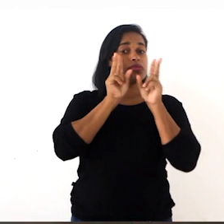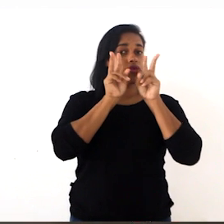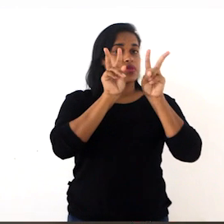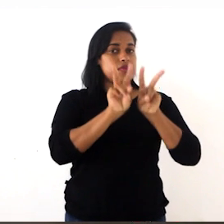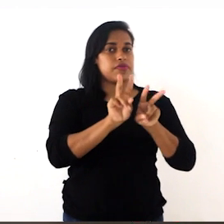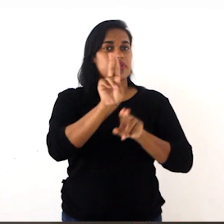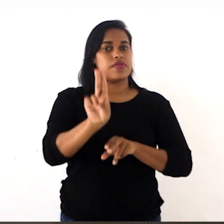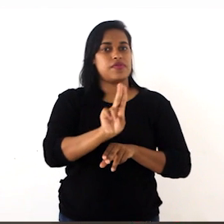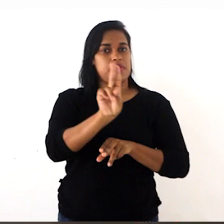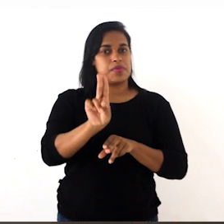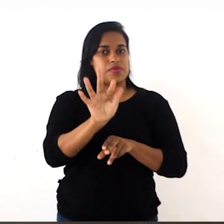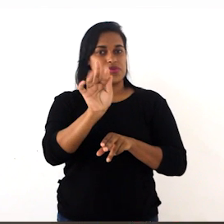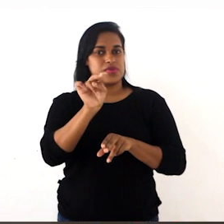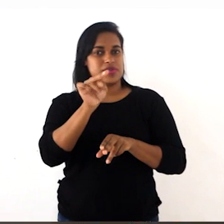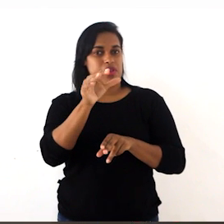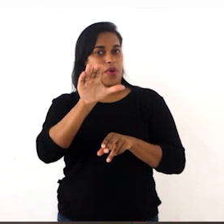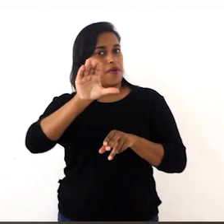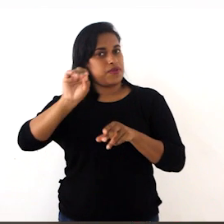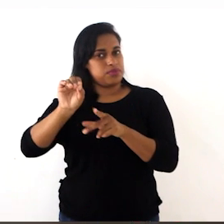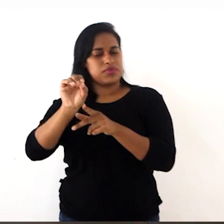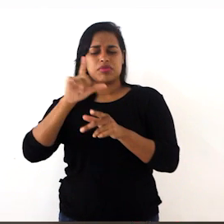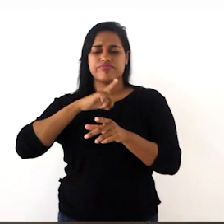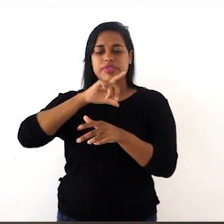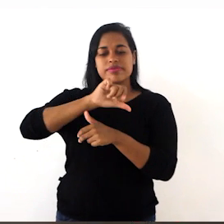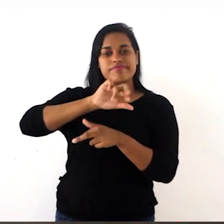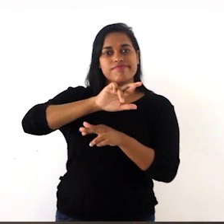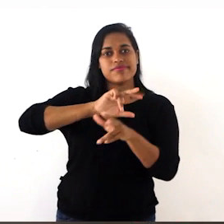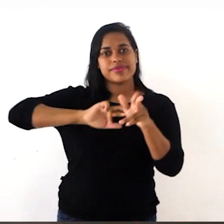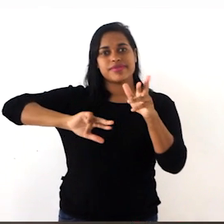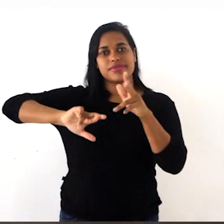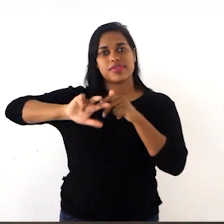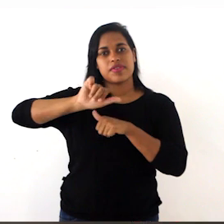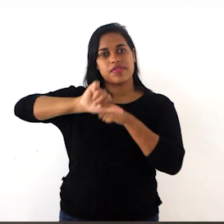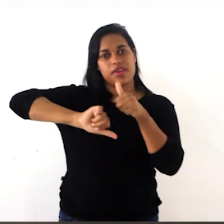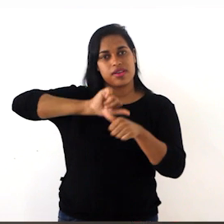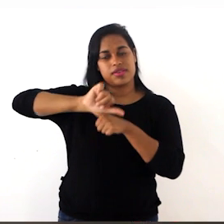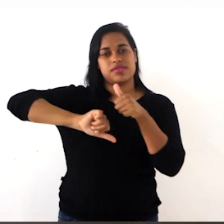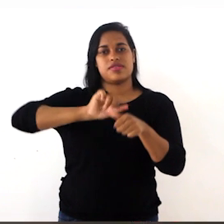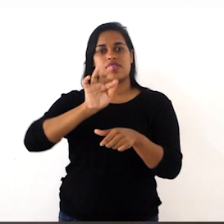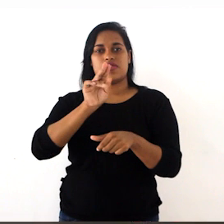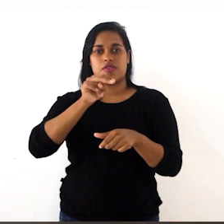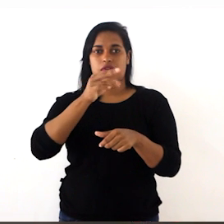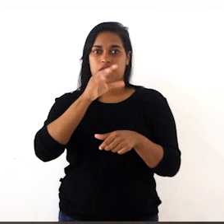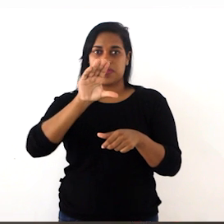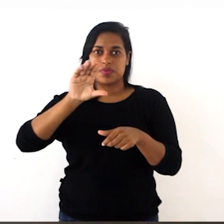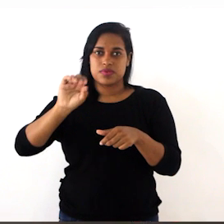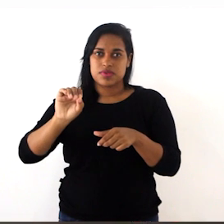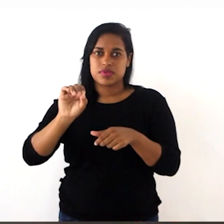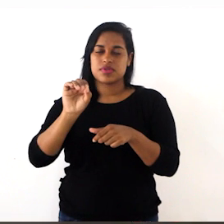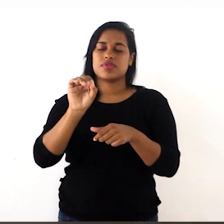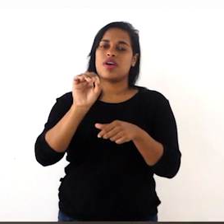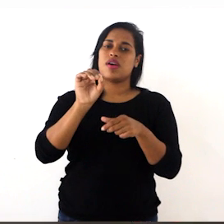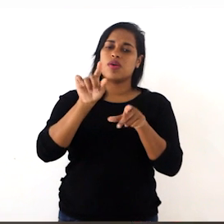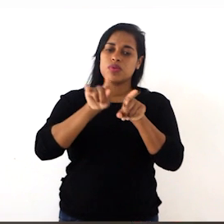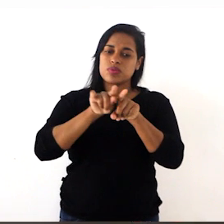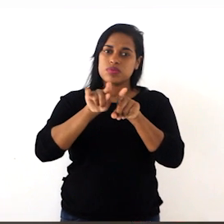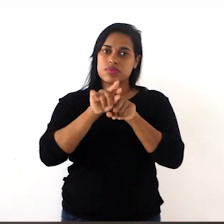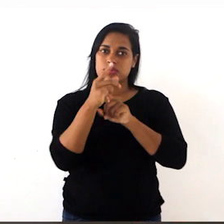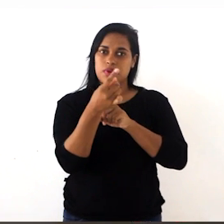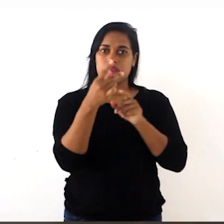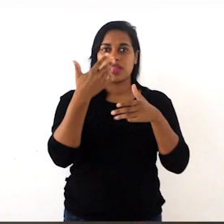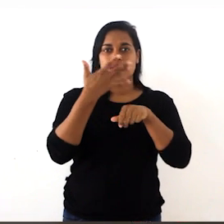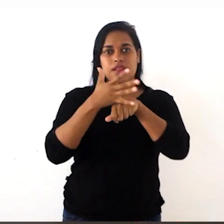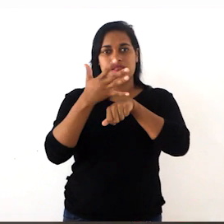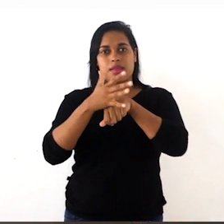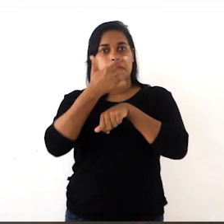verificar, vamos usar uma função. O PHP tem diversas funções. Tem funções de tratamento de strings e funções de tratamento